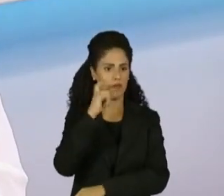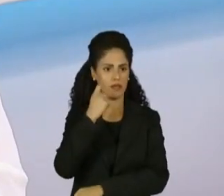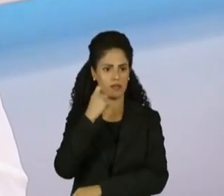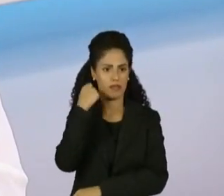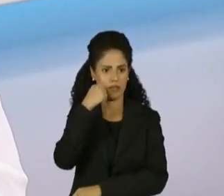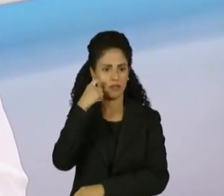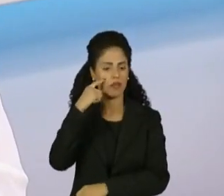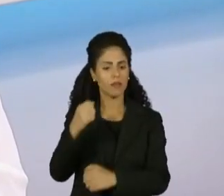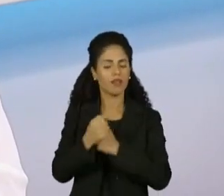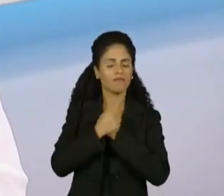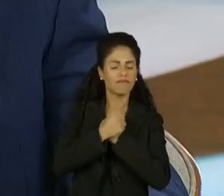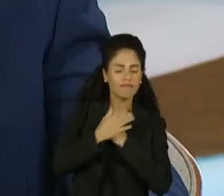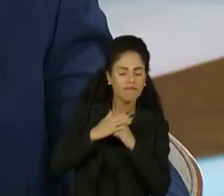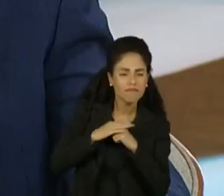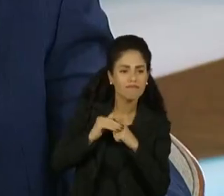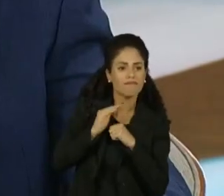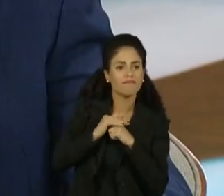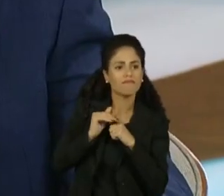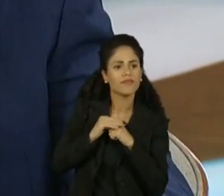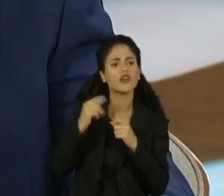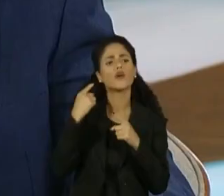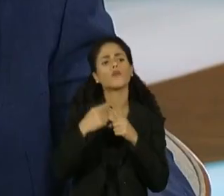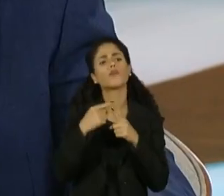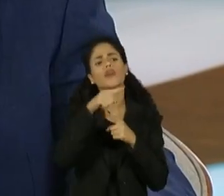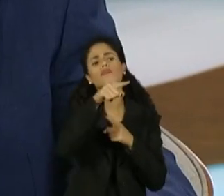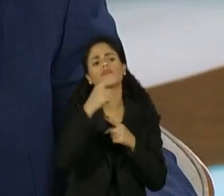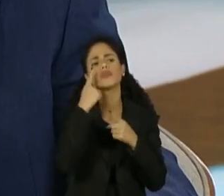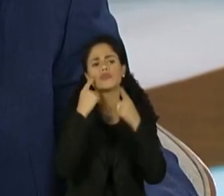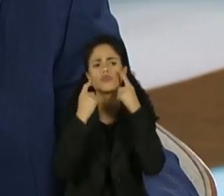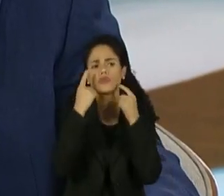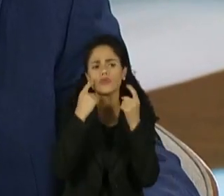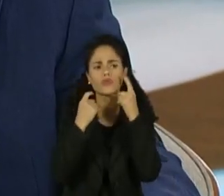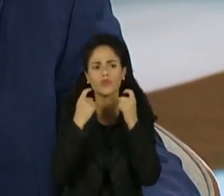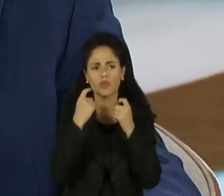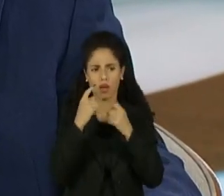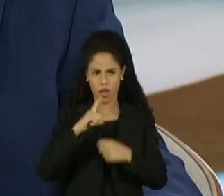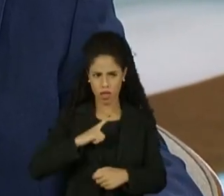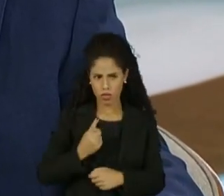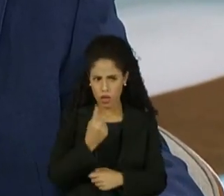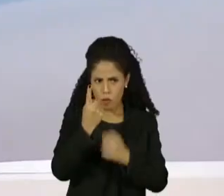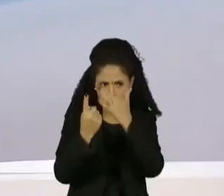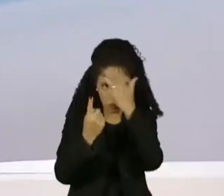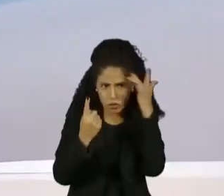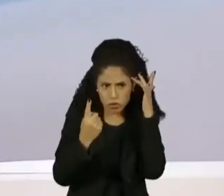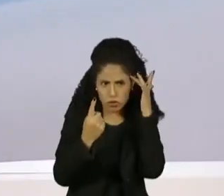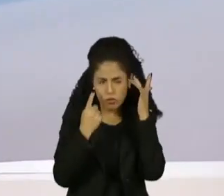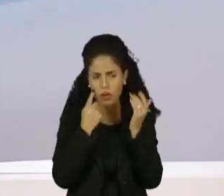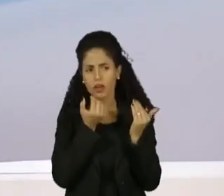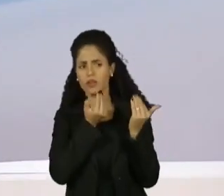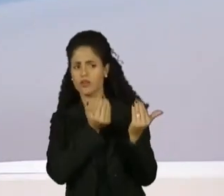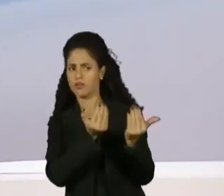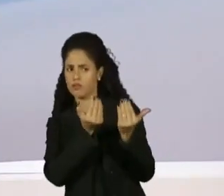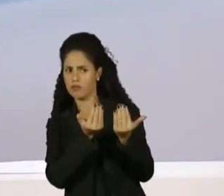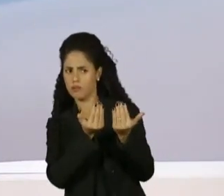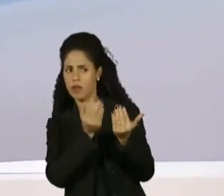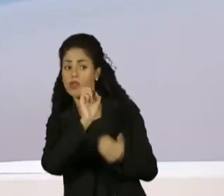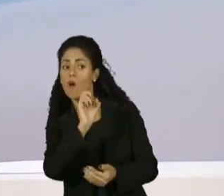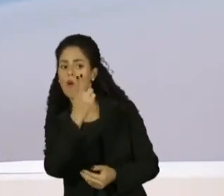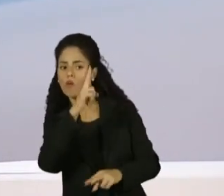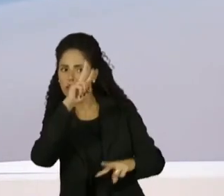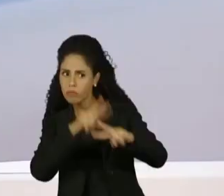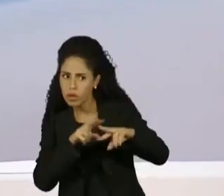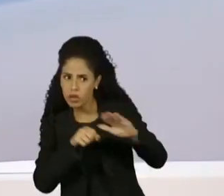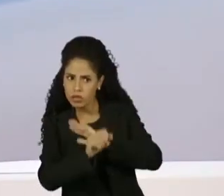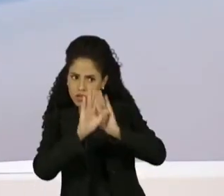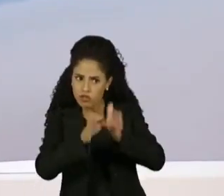que o senhor chorou e se tem alguma pessoa querida, próxima, tua, que está presa ou envolvida